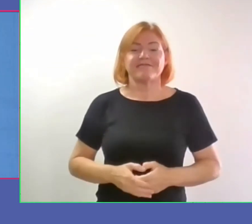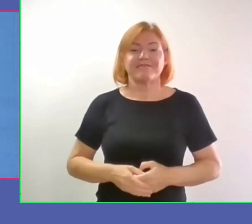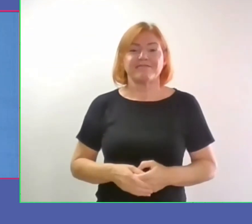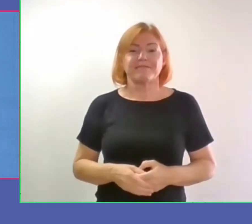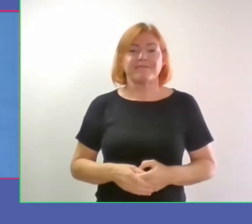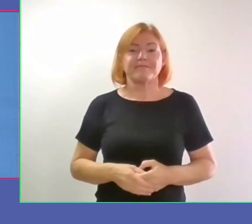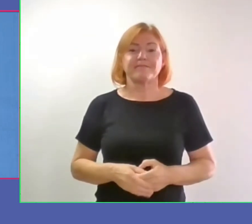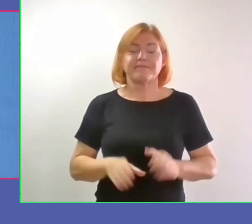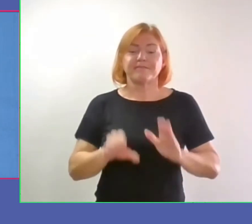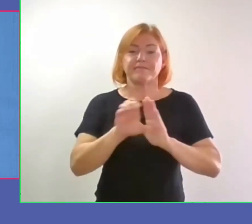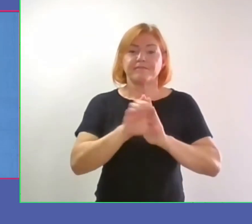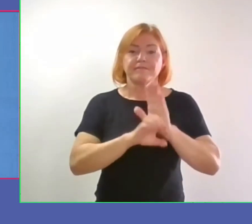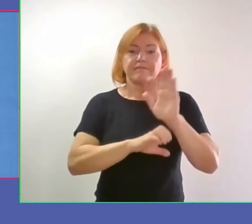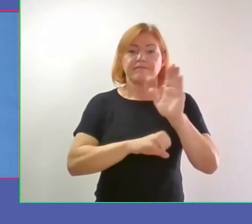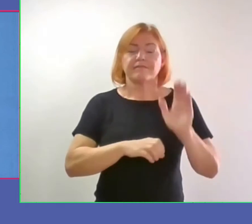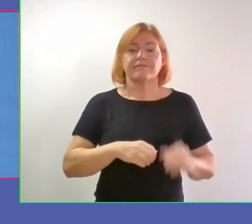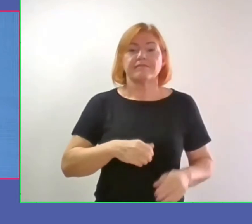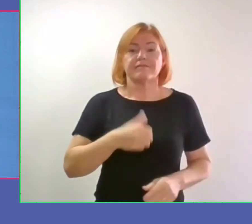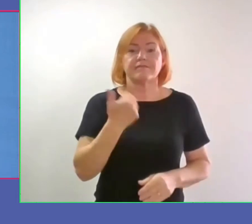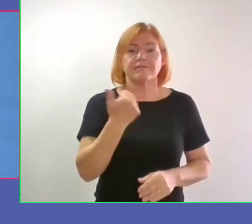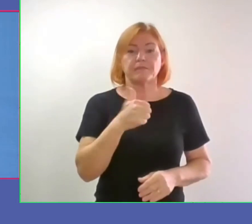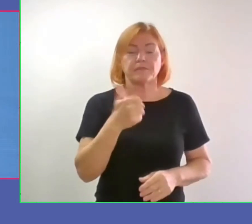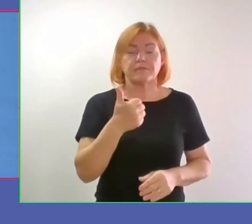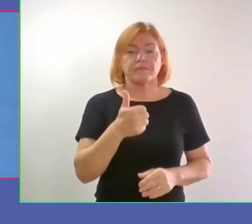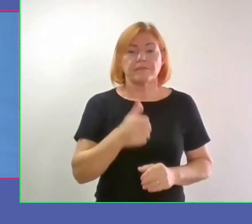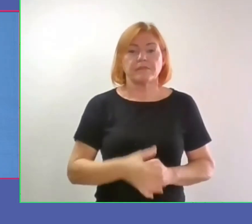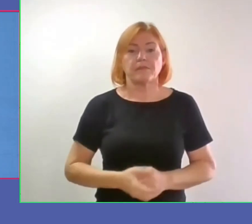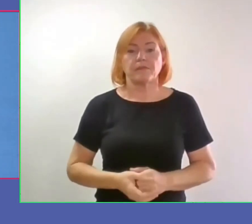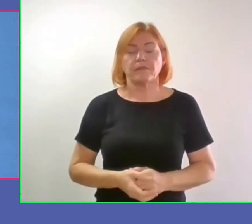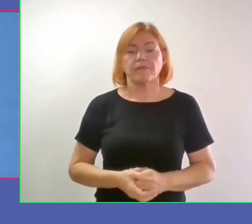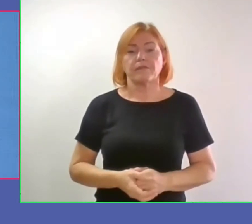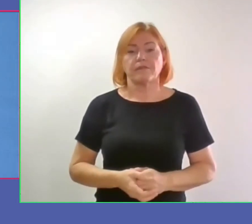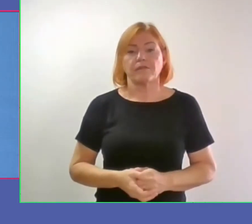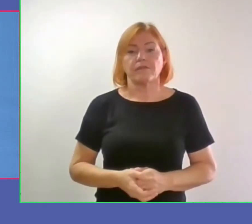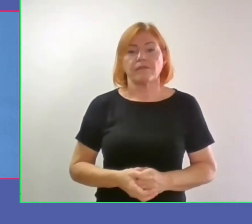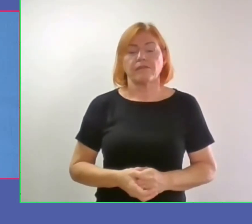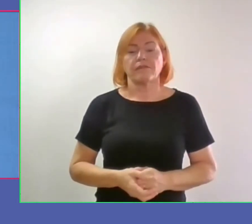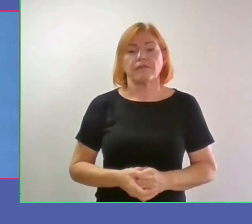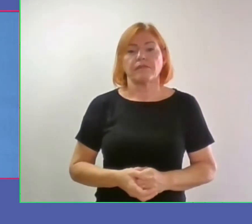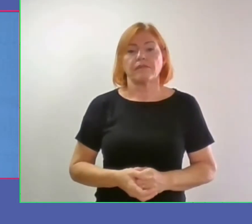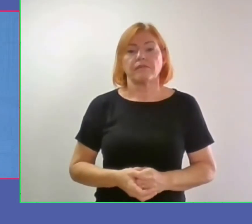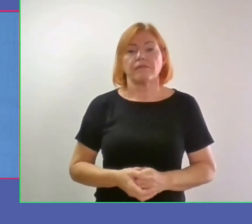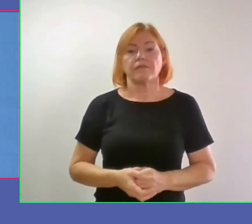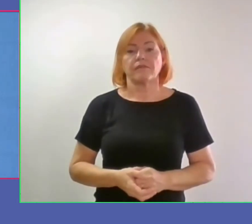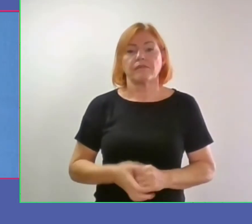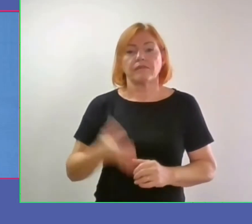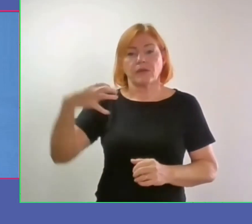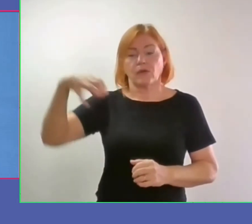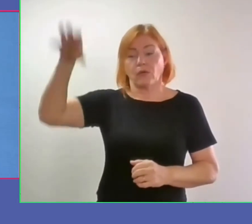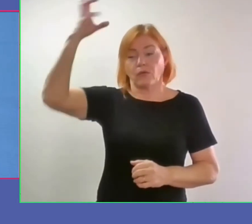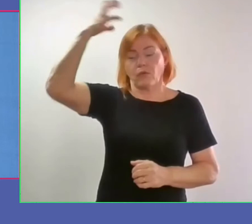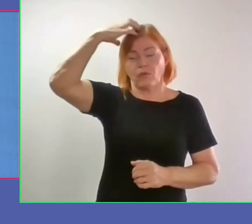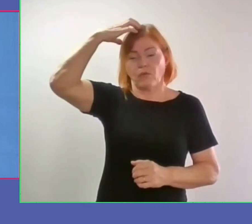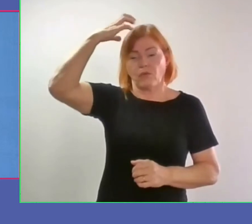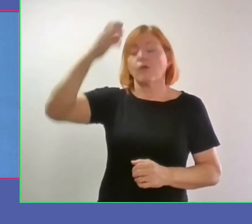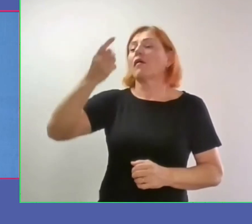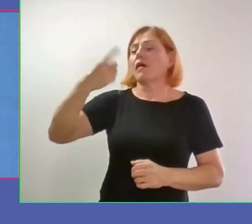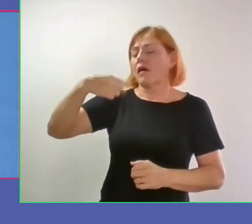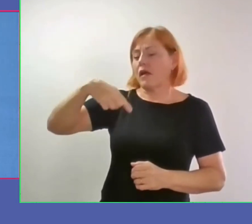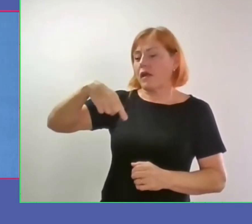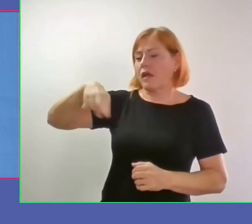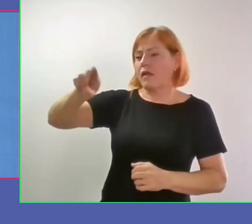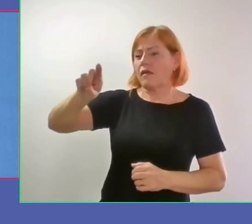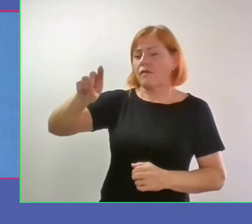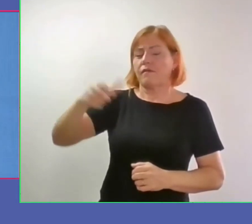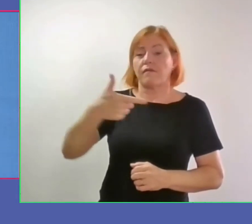10, capítulo 11, assim que o rei envia os seus 12, né, apóstolos